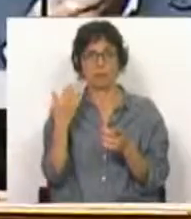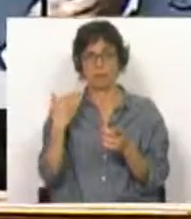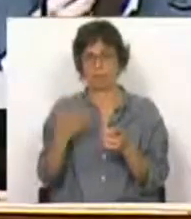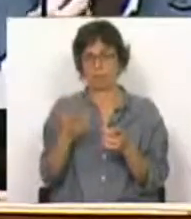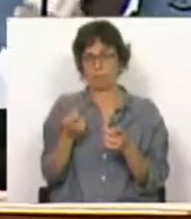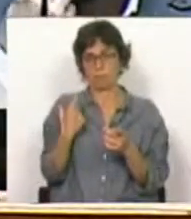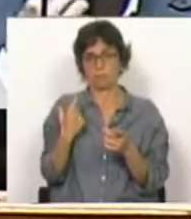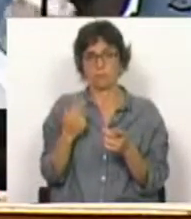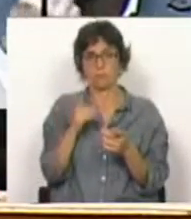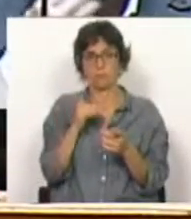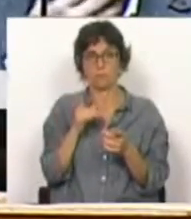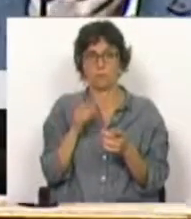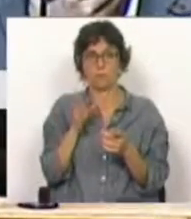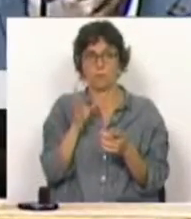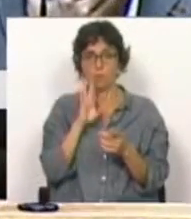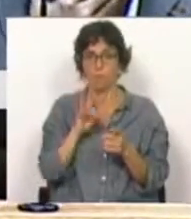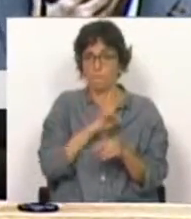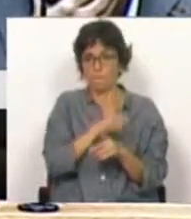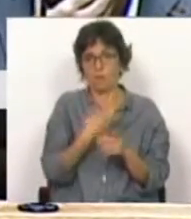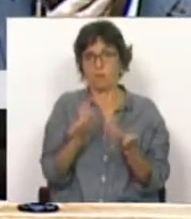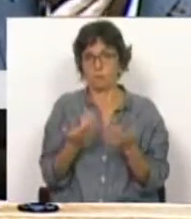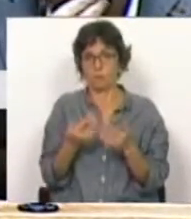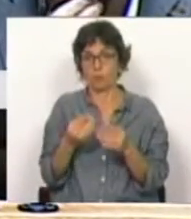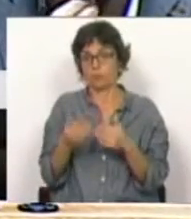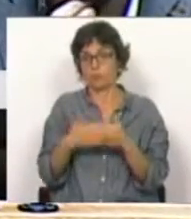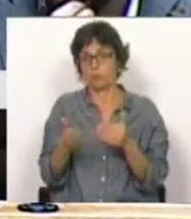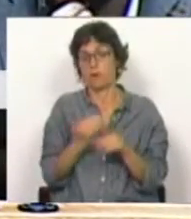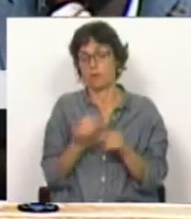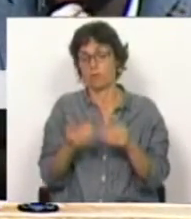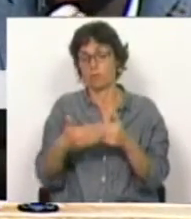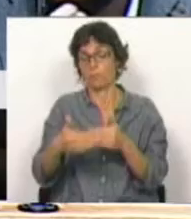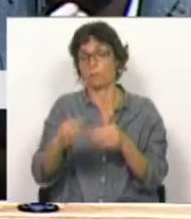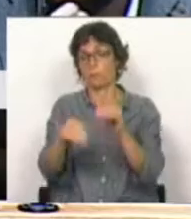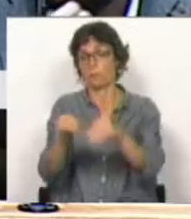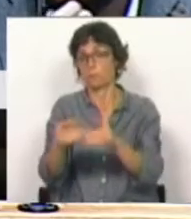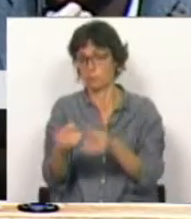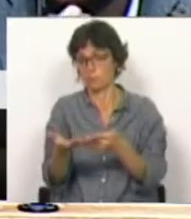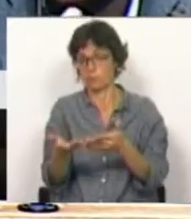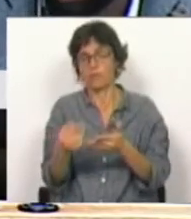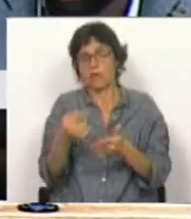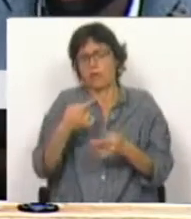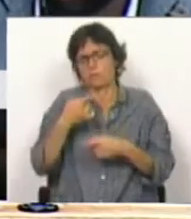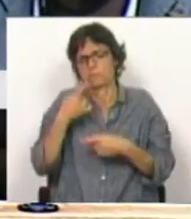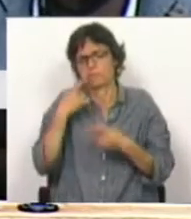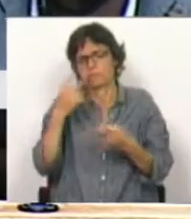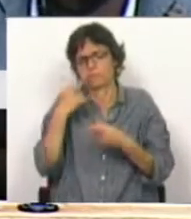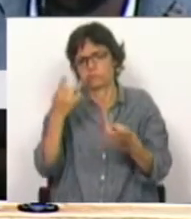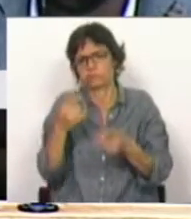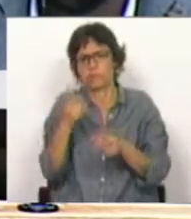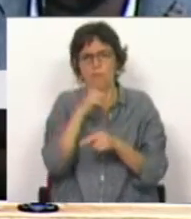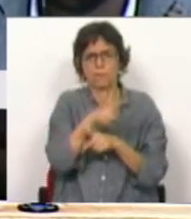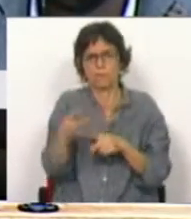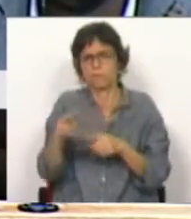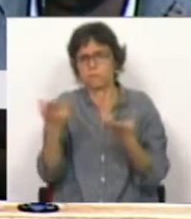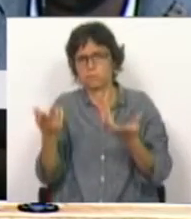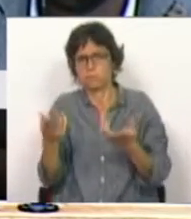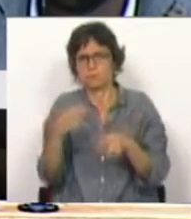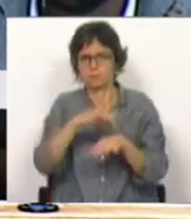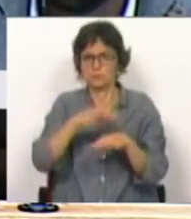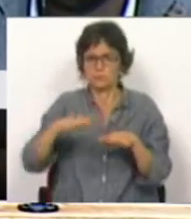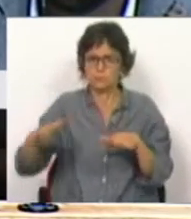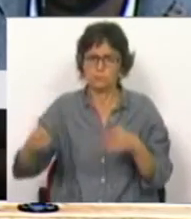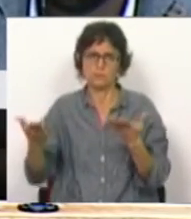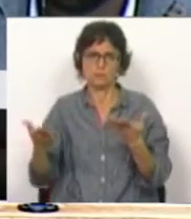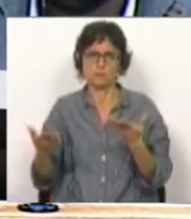maior intensidade à medida que as eleições se aproximam, é sempre assim. Tem anunciado sempre visitas, algumas visitas a